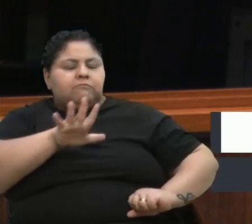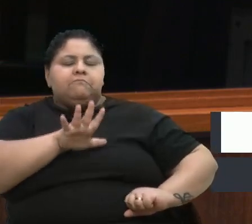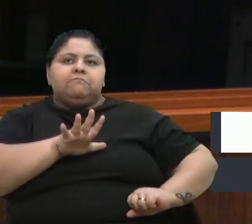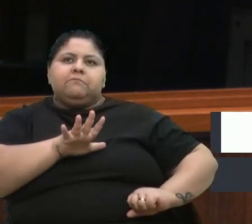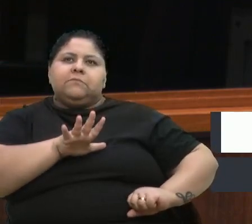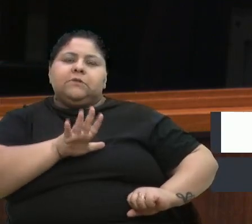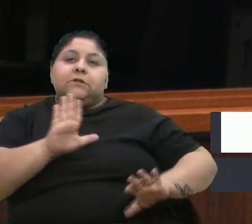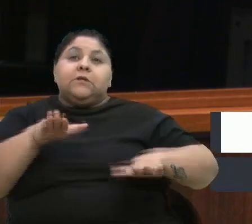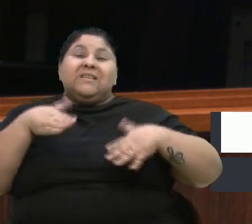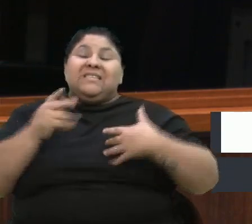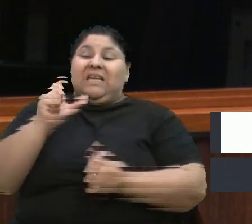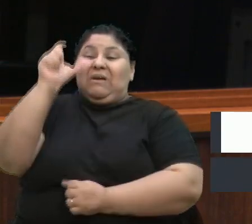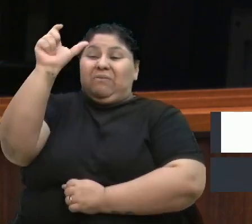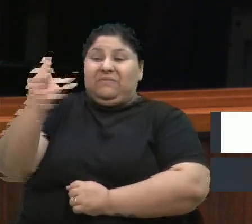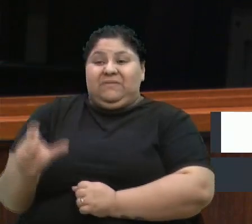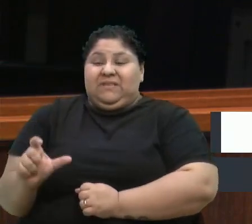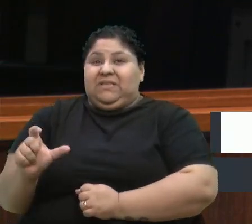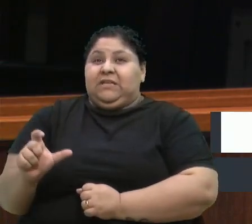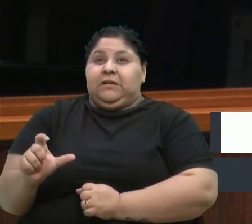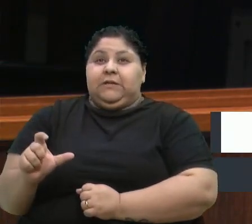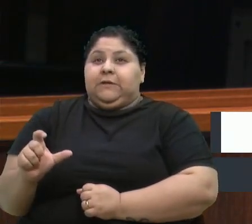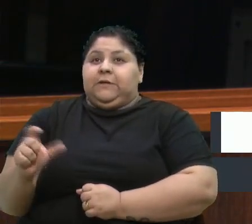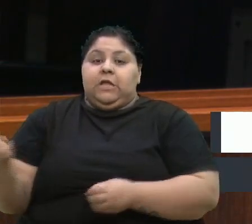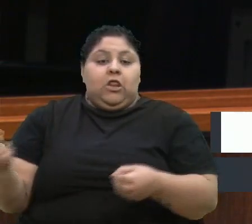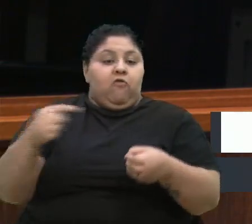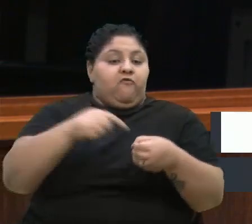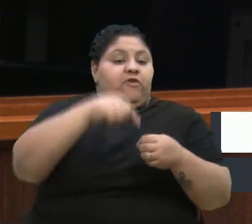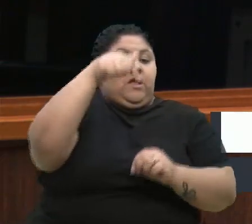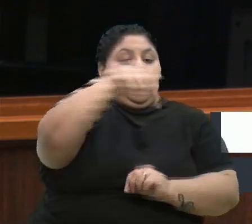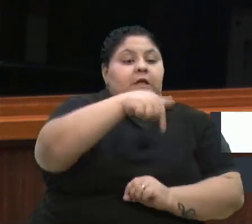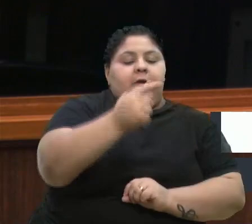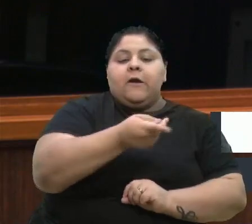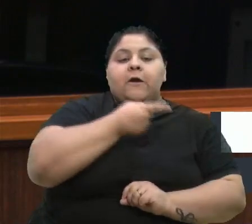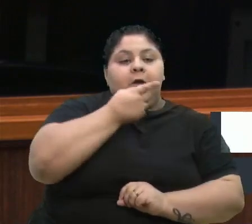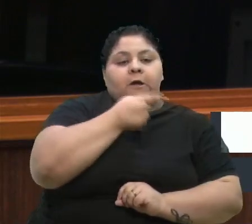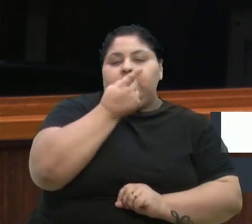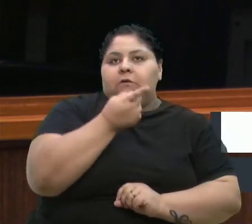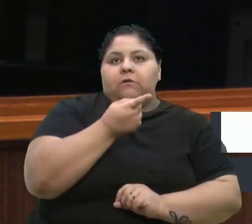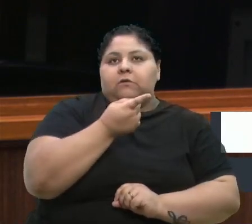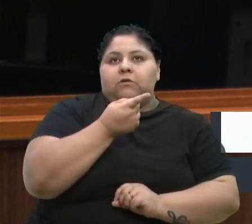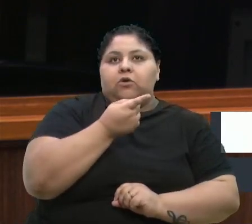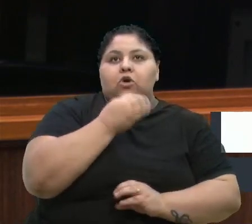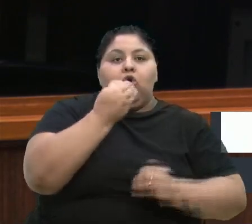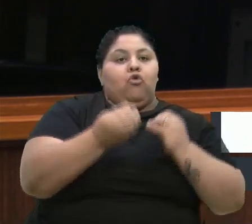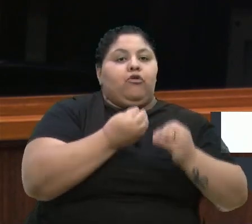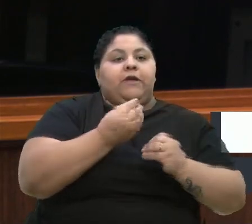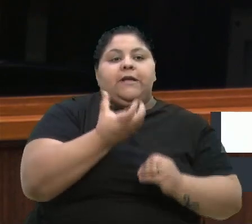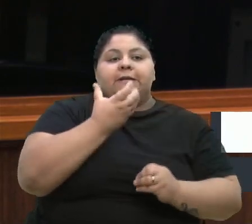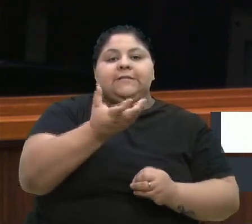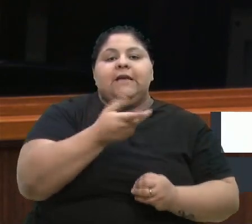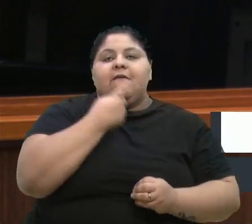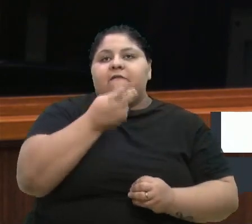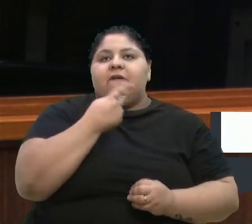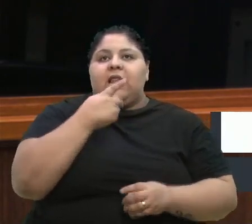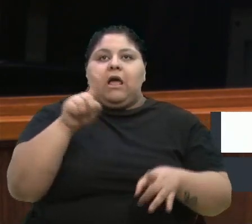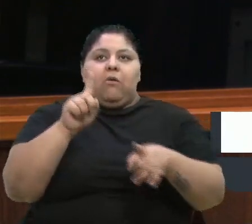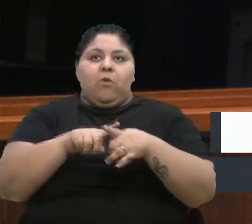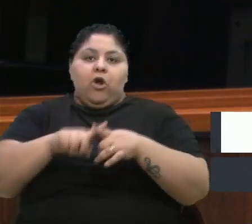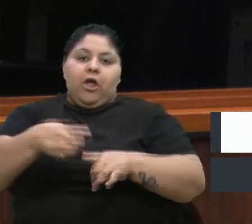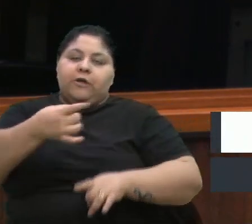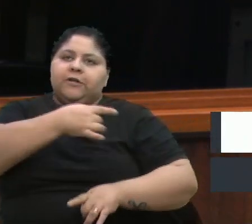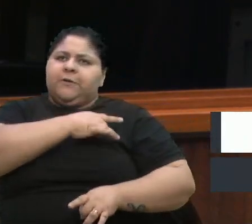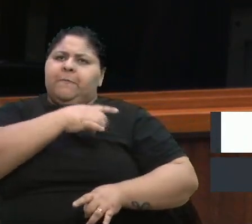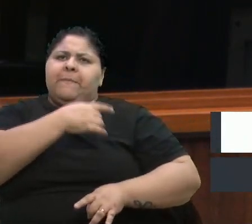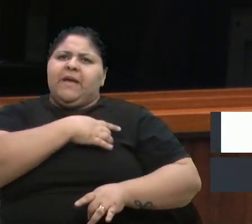Então, as pessoas não virão aqui dizer as coisas que vêm por medo de